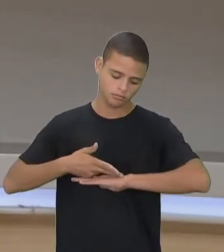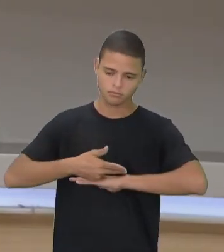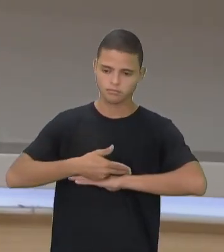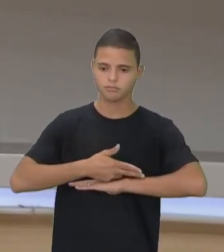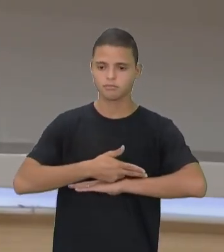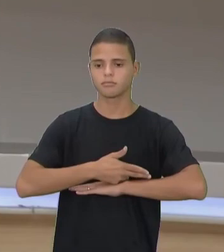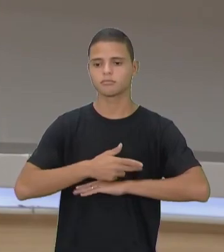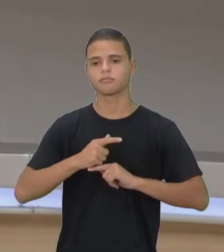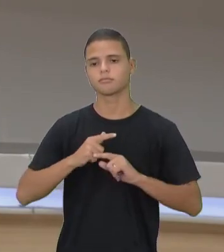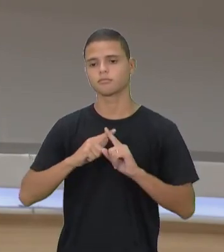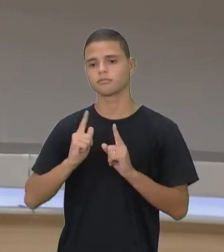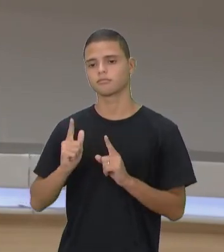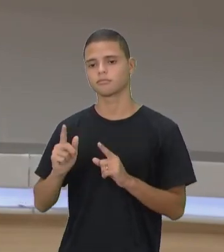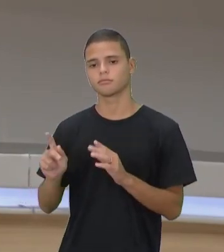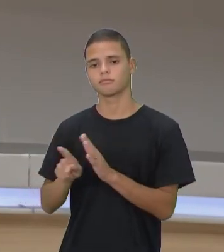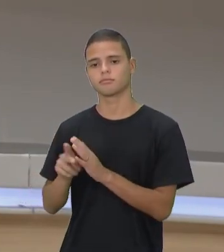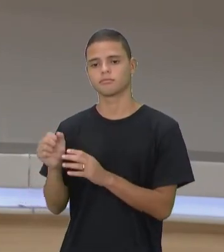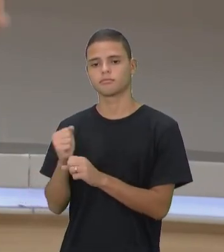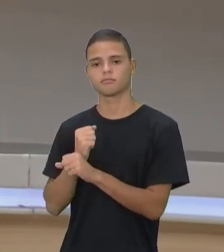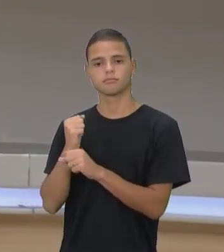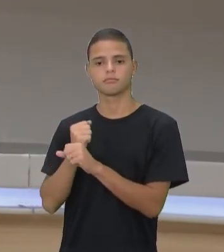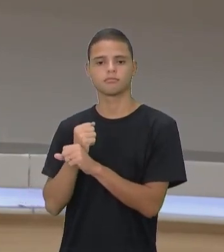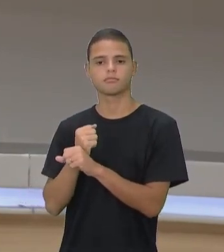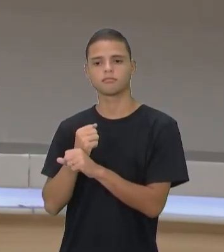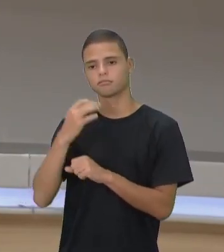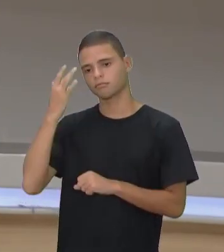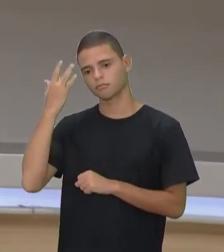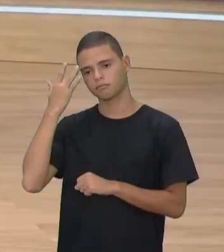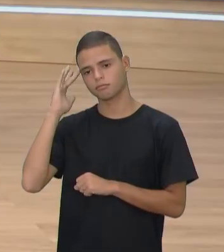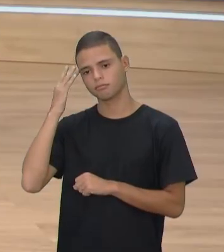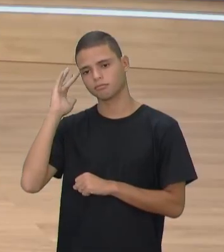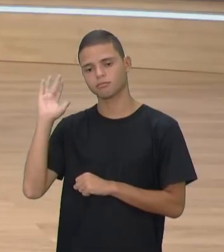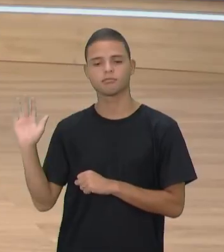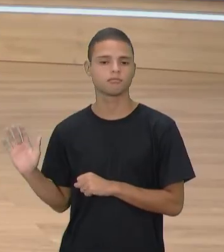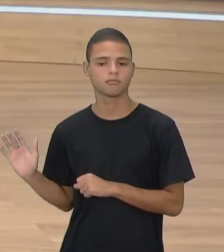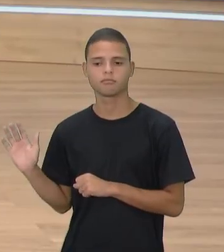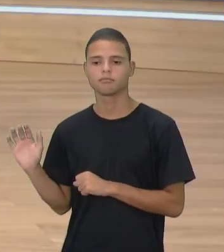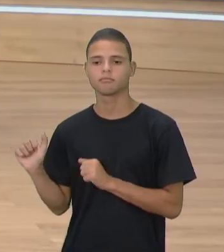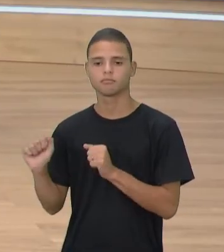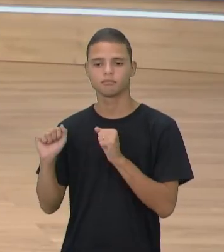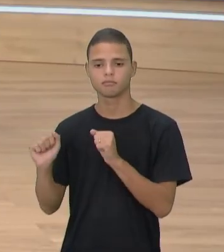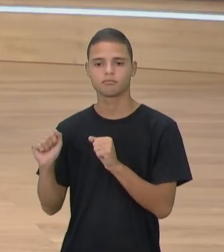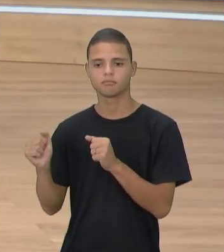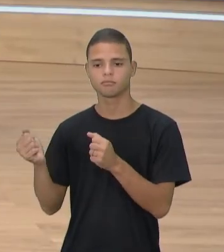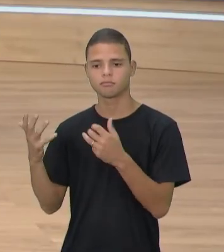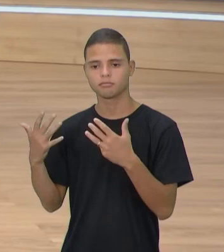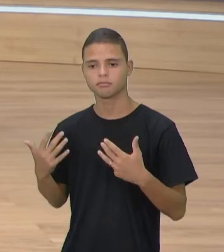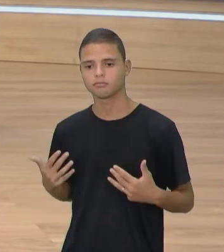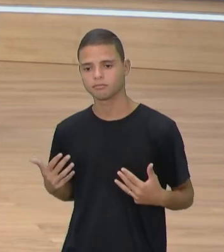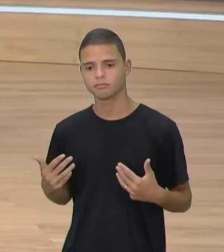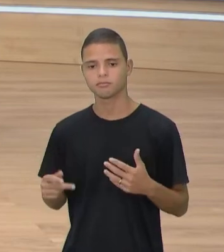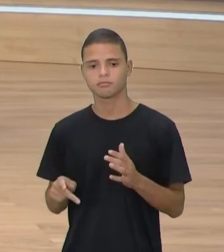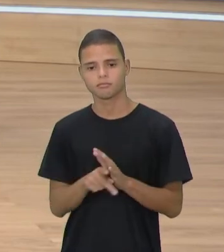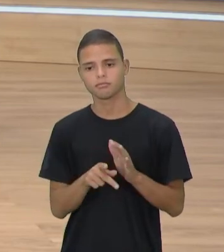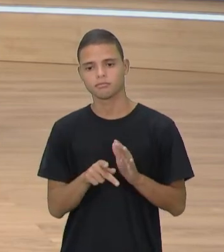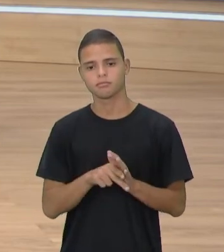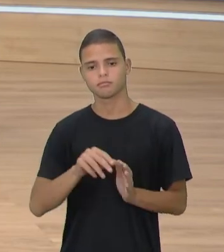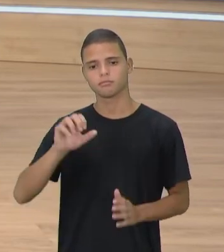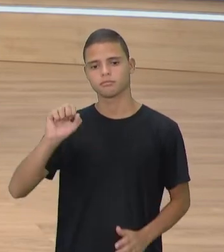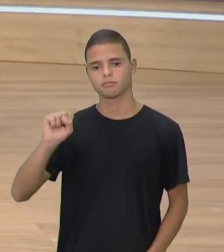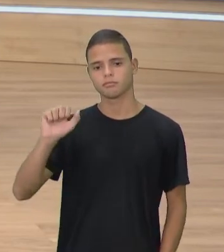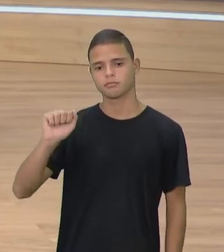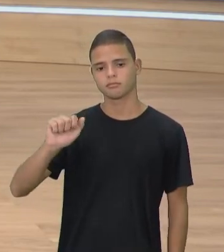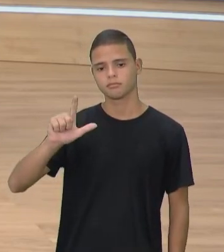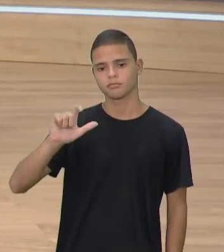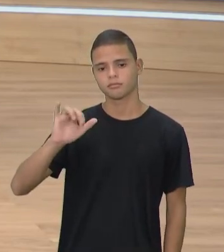tirando isso, na construção civil, eu estou tentando entendê-lo aqui, me explica. Nitrato de sódio, ó, o famoso salitre de Chile. Já ouviu falar do salitre? Salitre eu